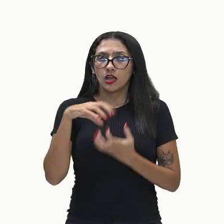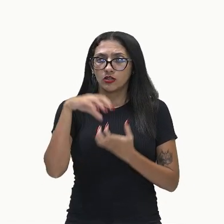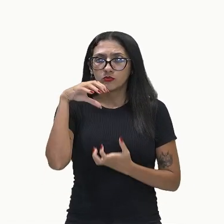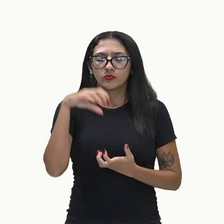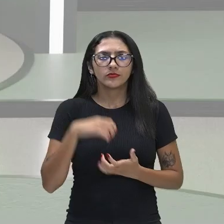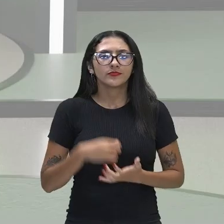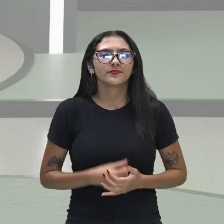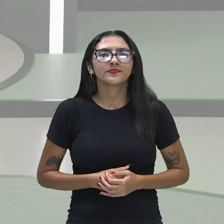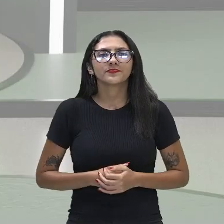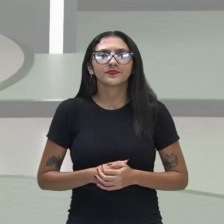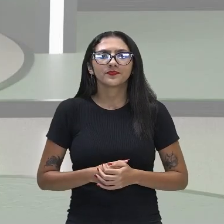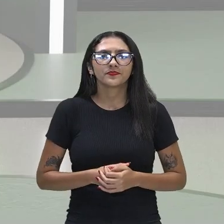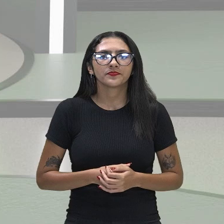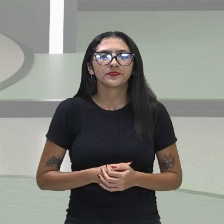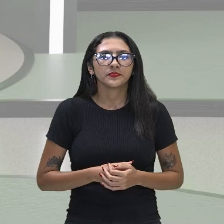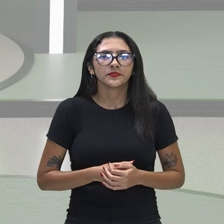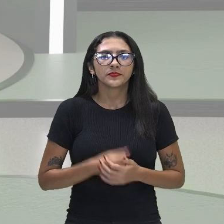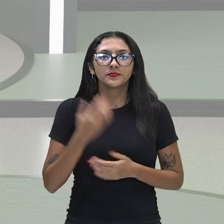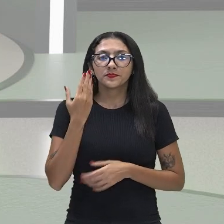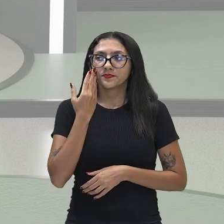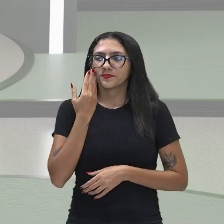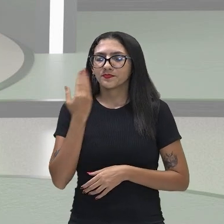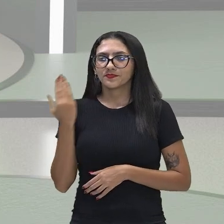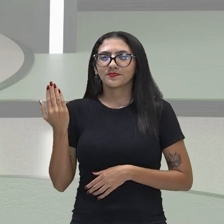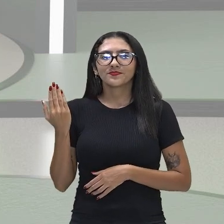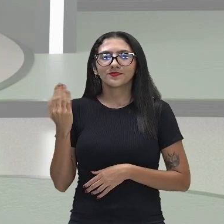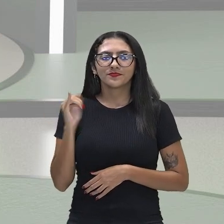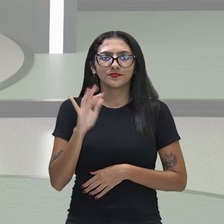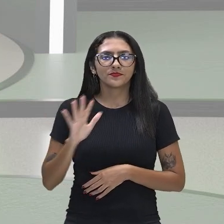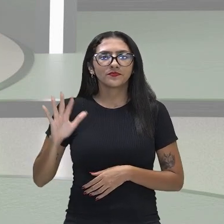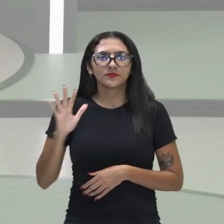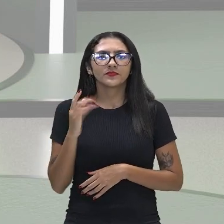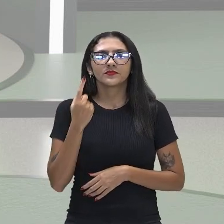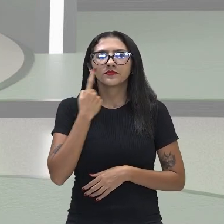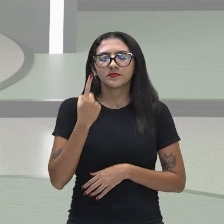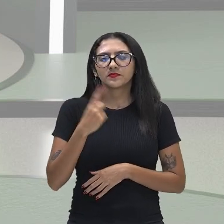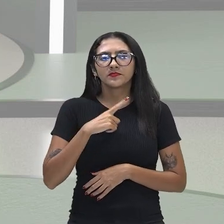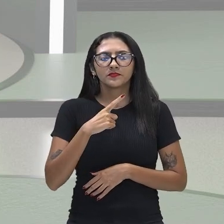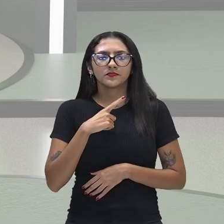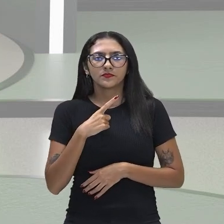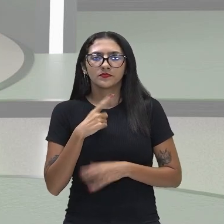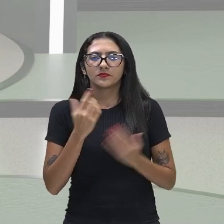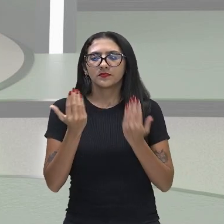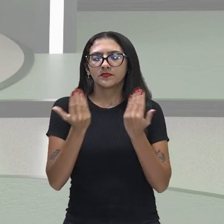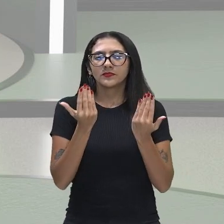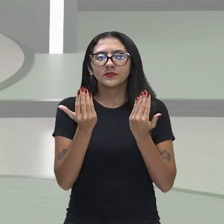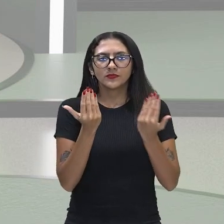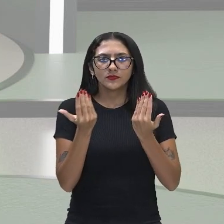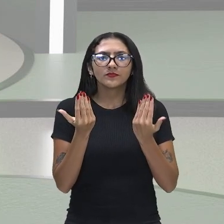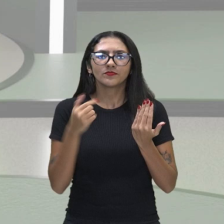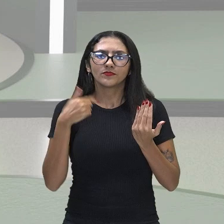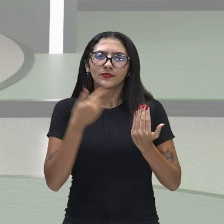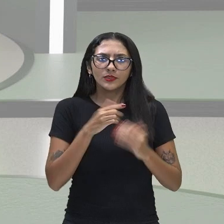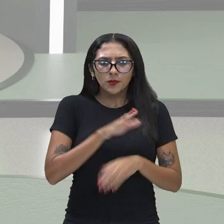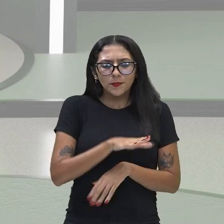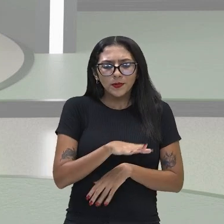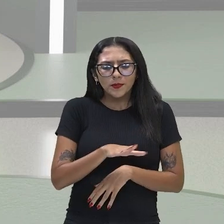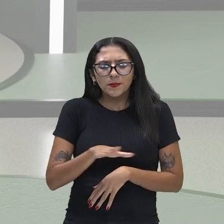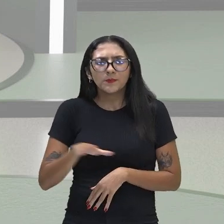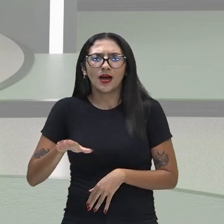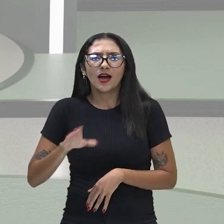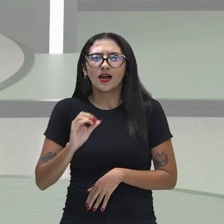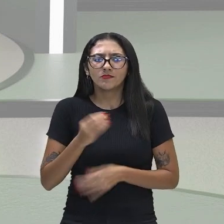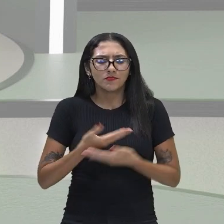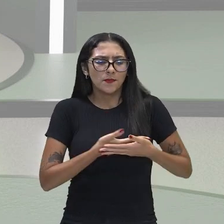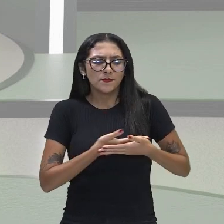Nesse quadro que vocês observam agora ao meu lado, né, tem aí uma representação de quando nós somos pequenos, quando nós somos